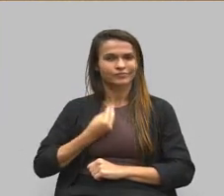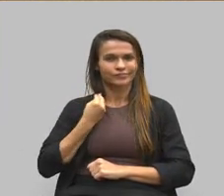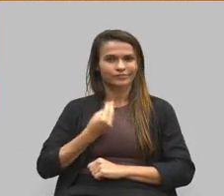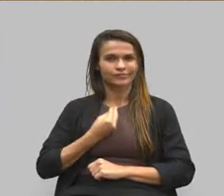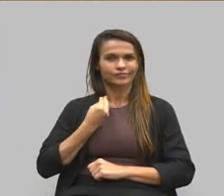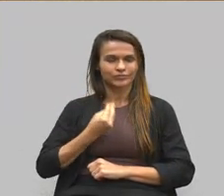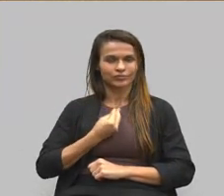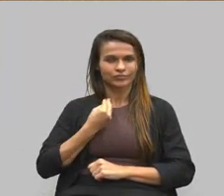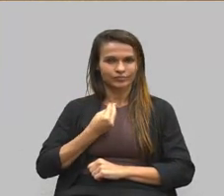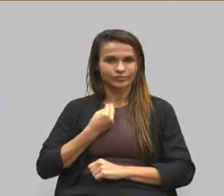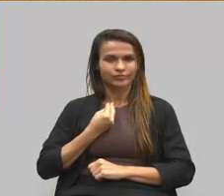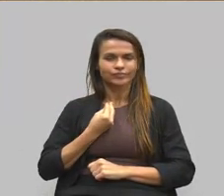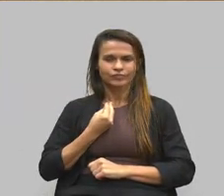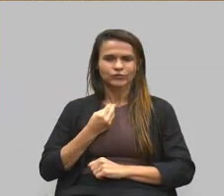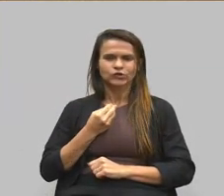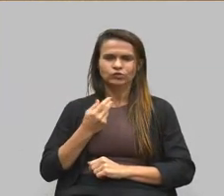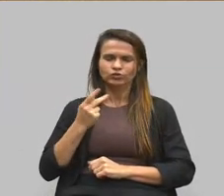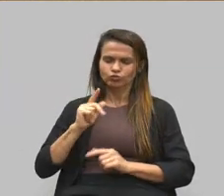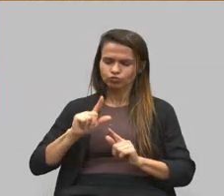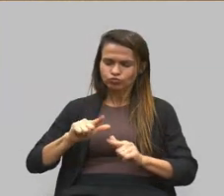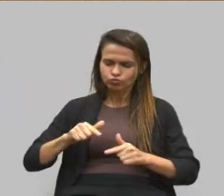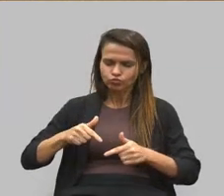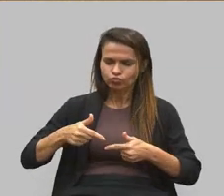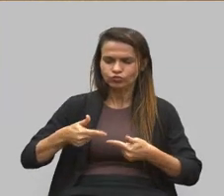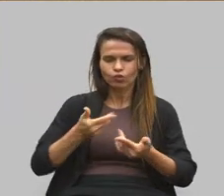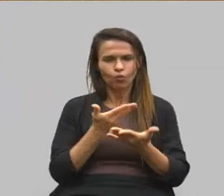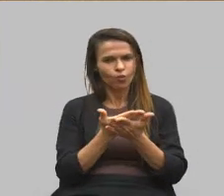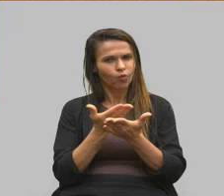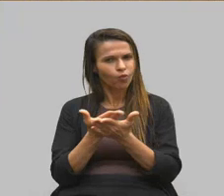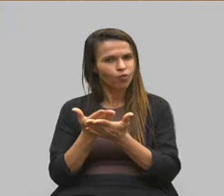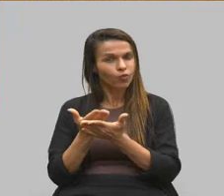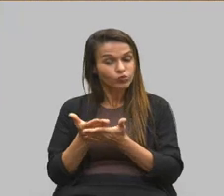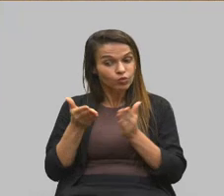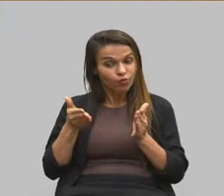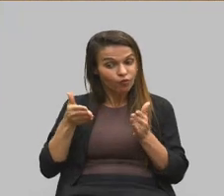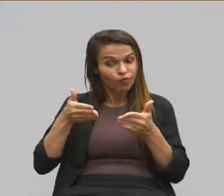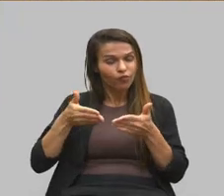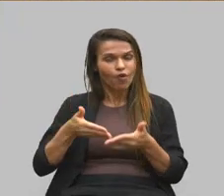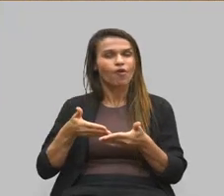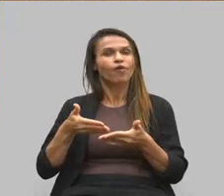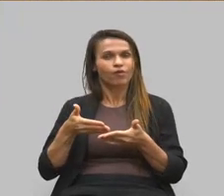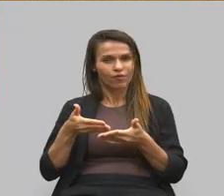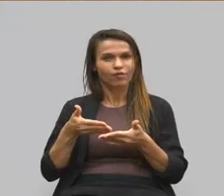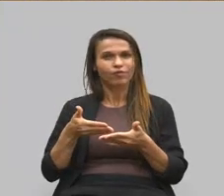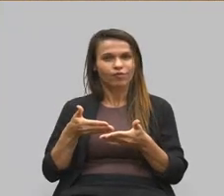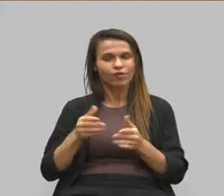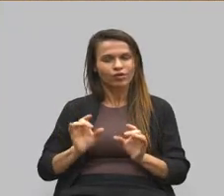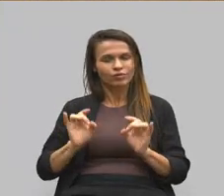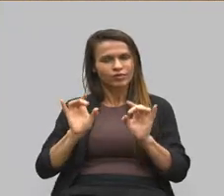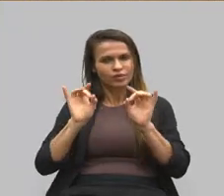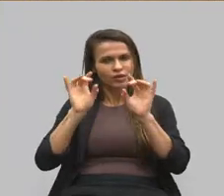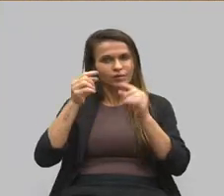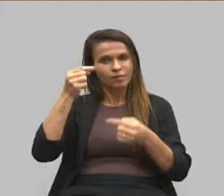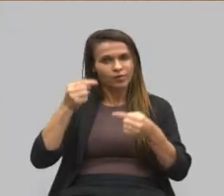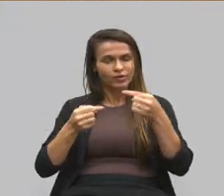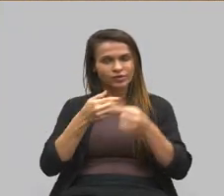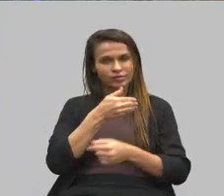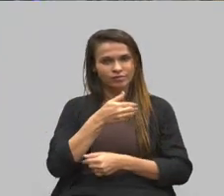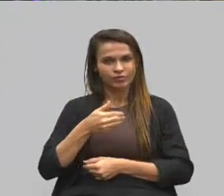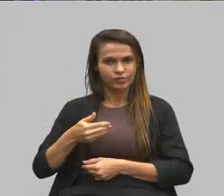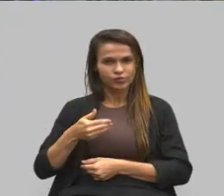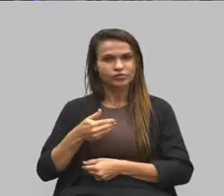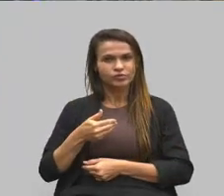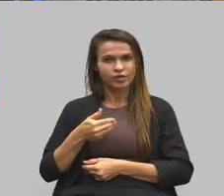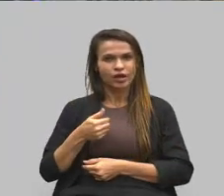o o seu empenho os seus estudos a sua dedicação quanto especialista em política pública é com